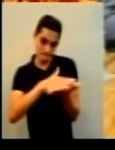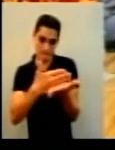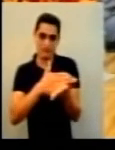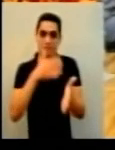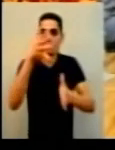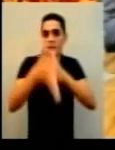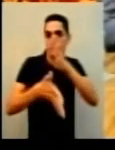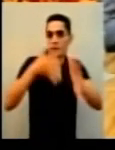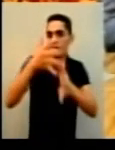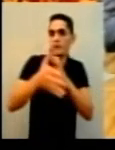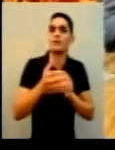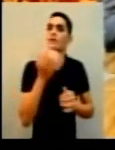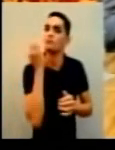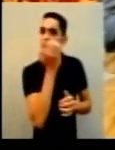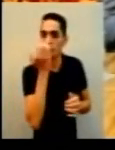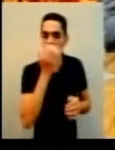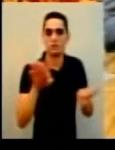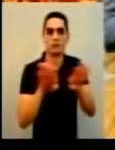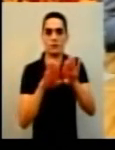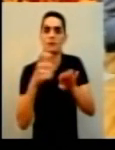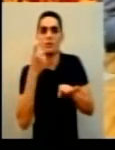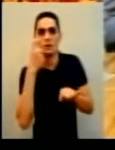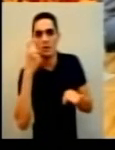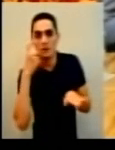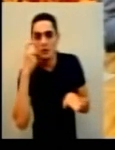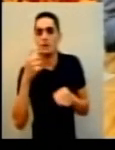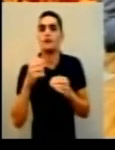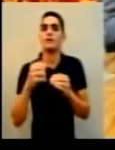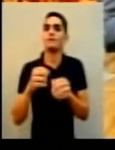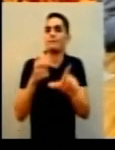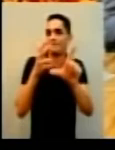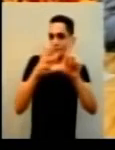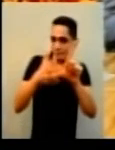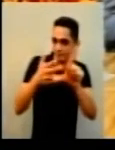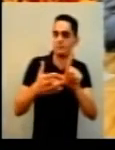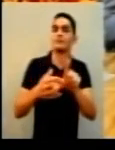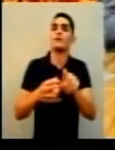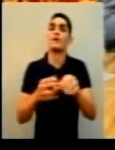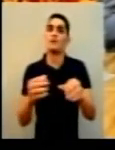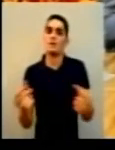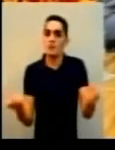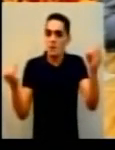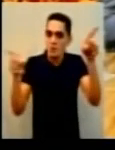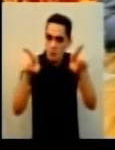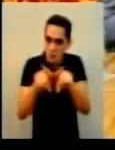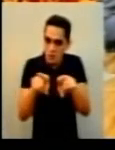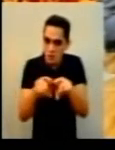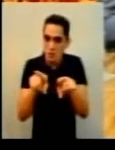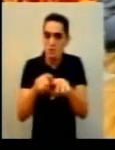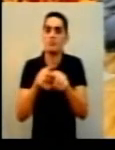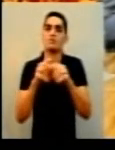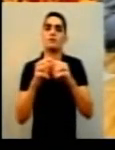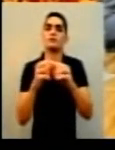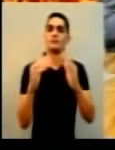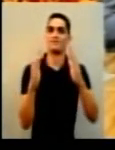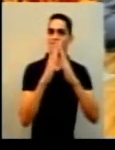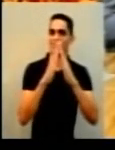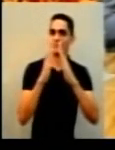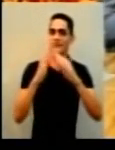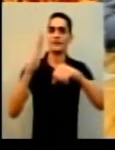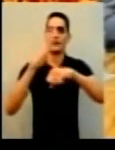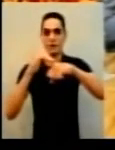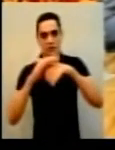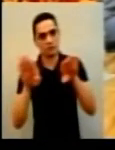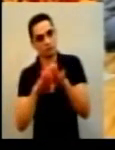intérpretes de Libras, Alfredo Neto e Domingos Carvalho, na nossa live, é resultado de uma parceria entre o Lar de